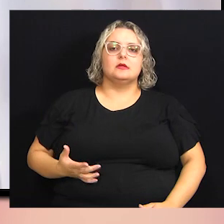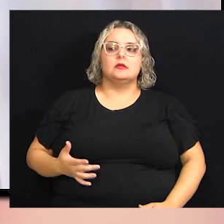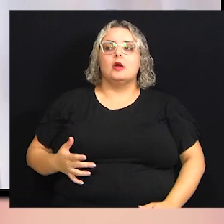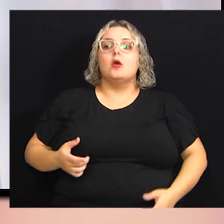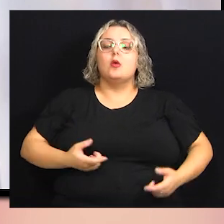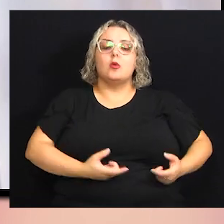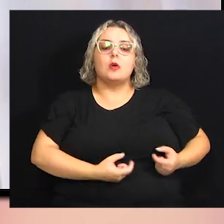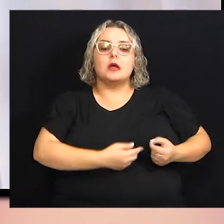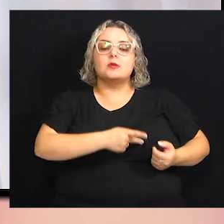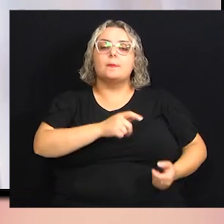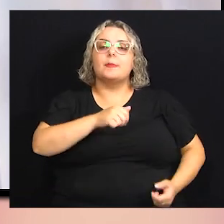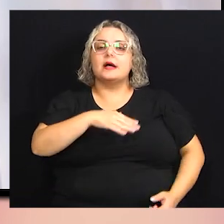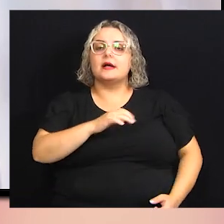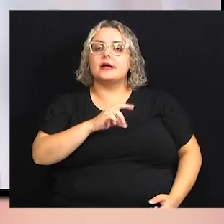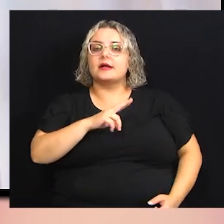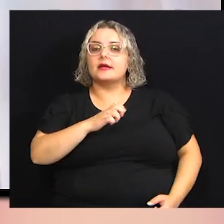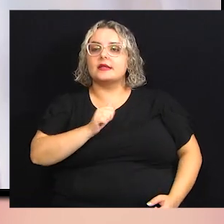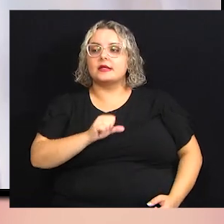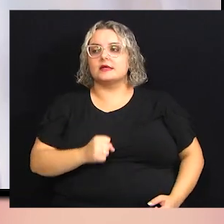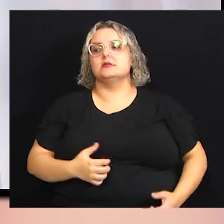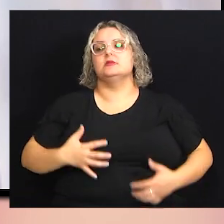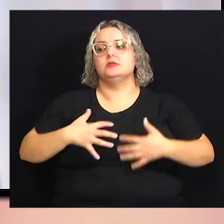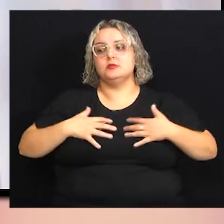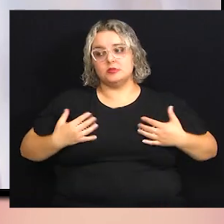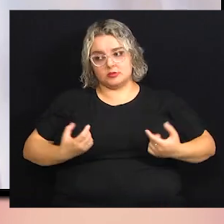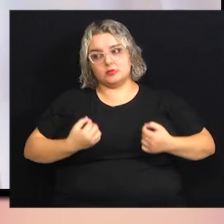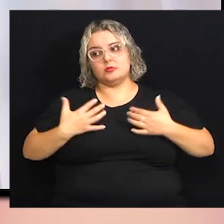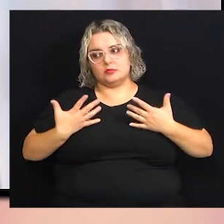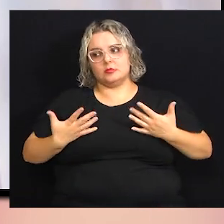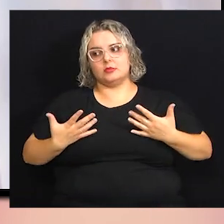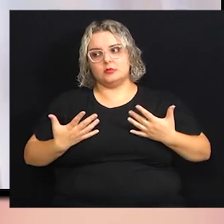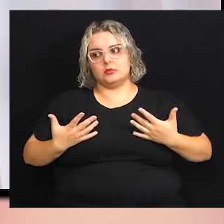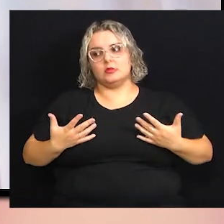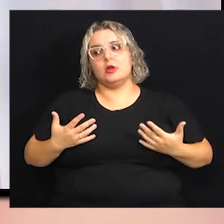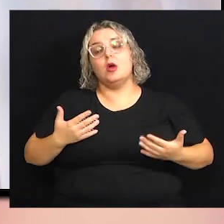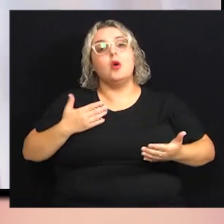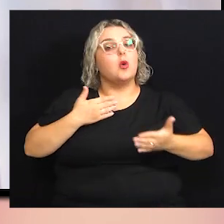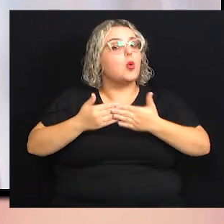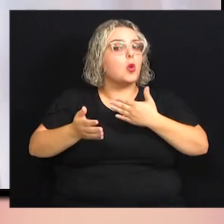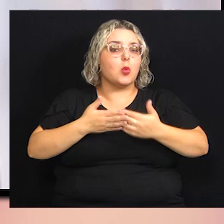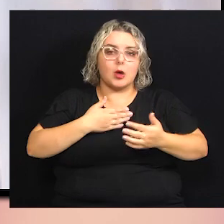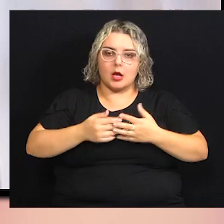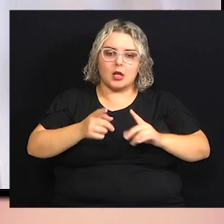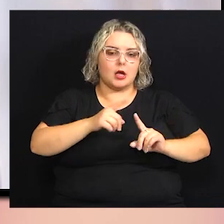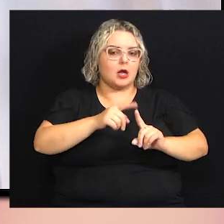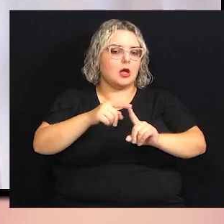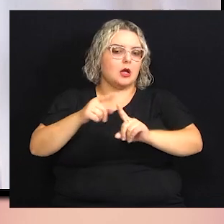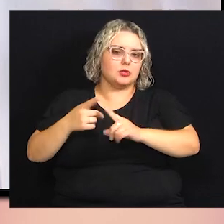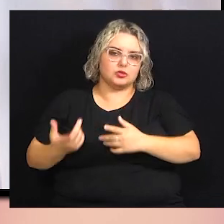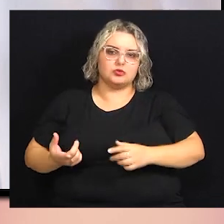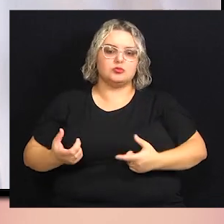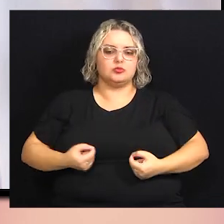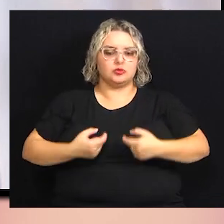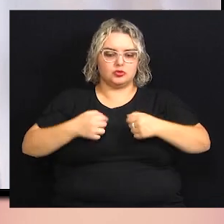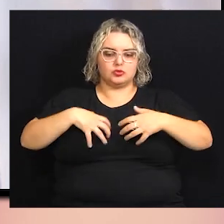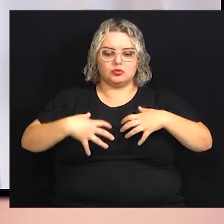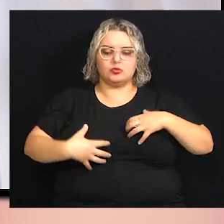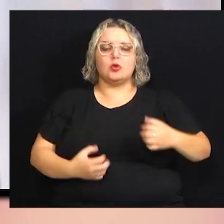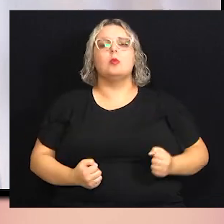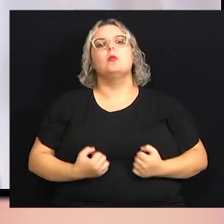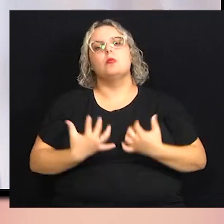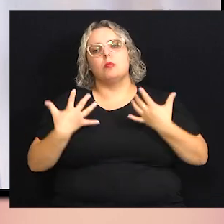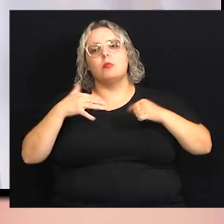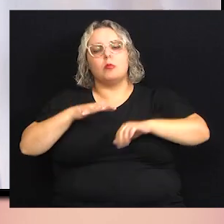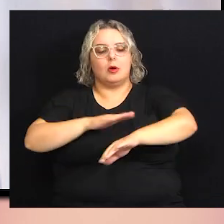de pâncreas, isso pode acontecer, câncer de pulmão, virtualmente qualquer tumor de outros órgãos pode